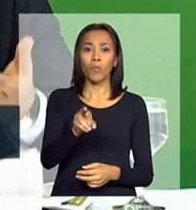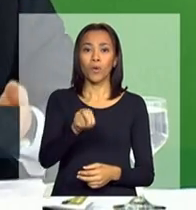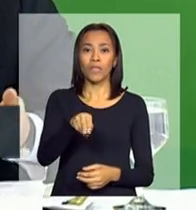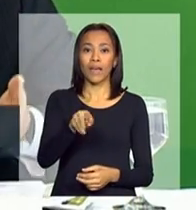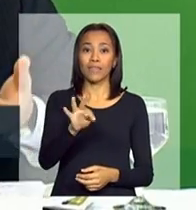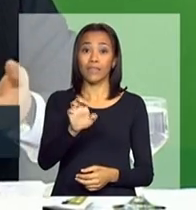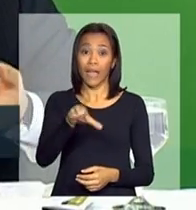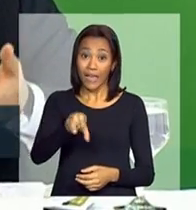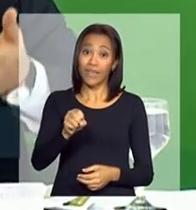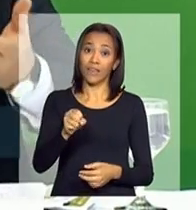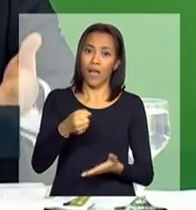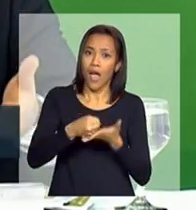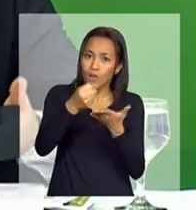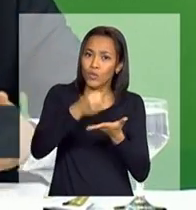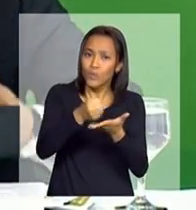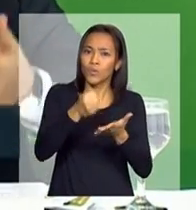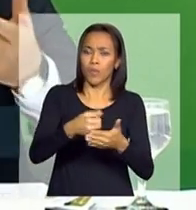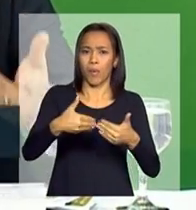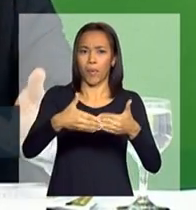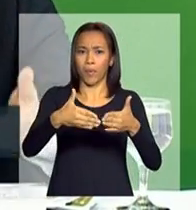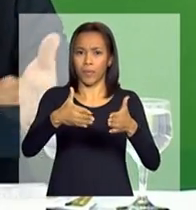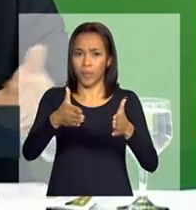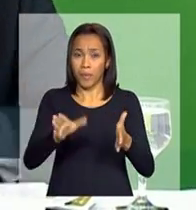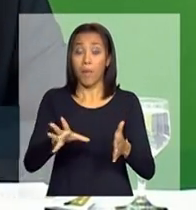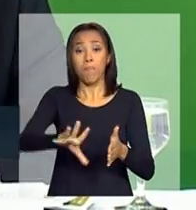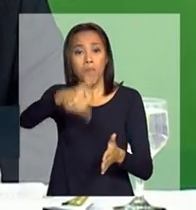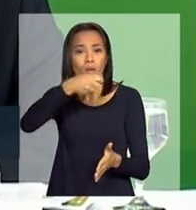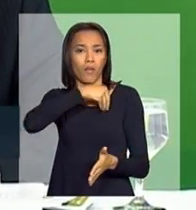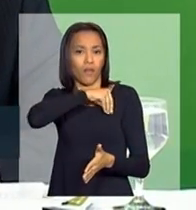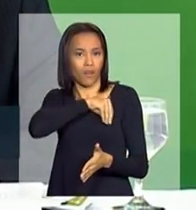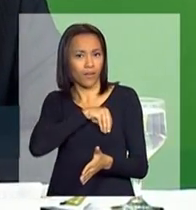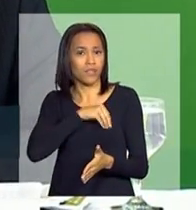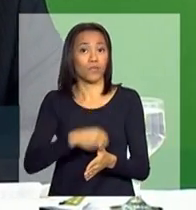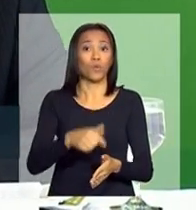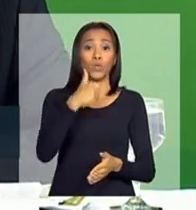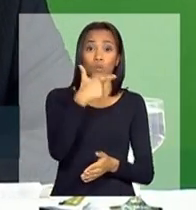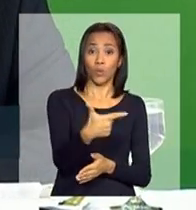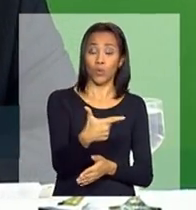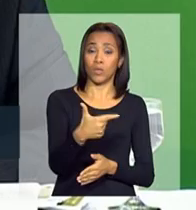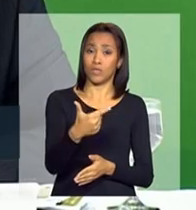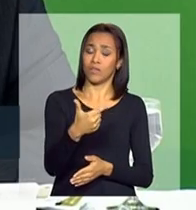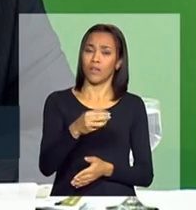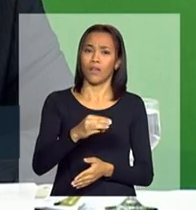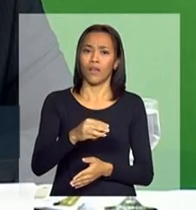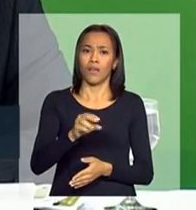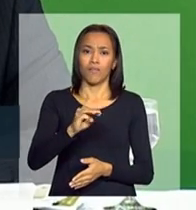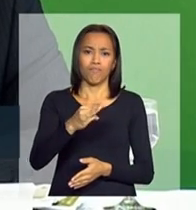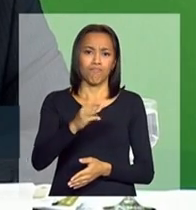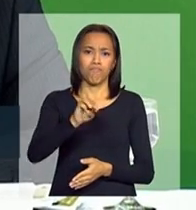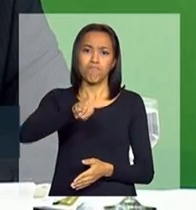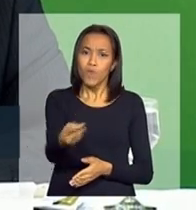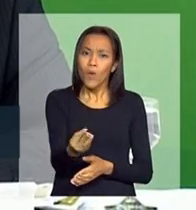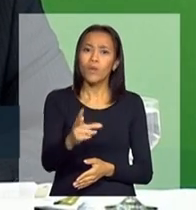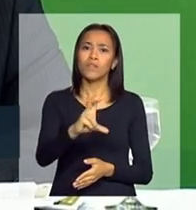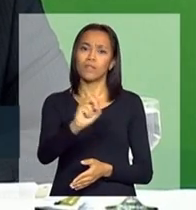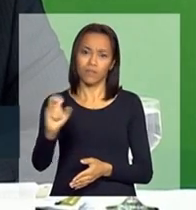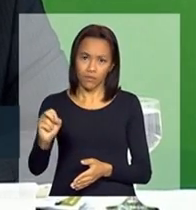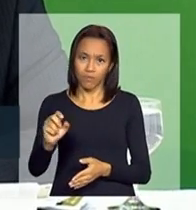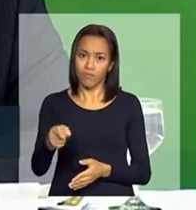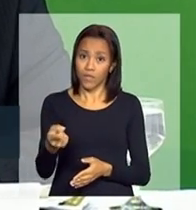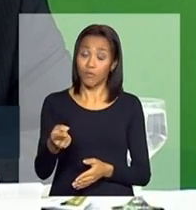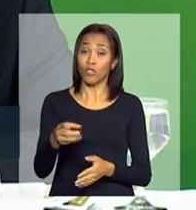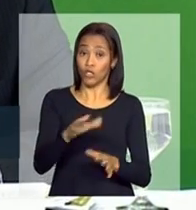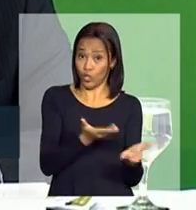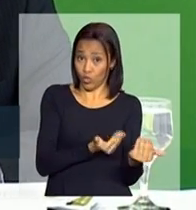aumenta a produtividade eleva eficiência melhora a renda são 2,5 milhões me de de de de de jovens e